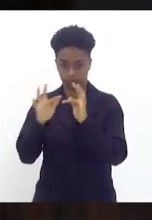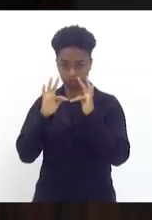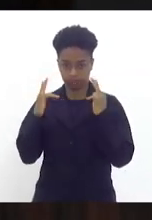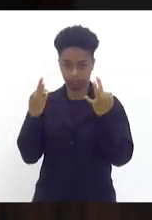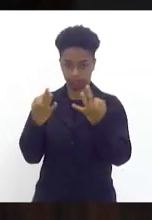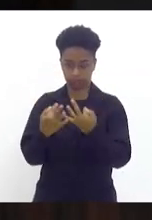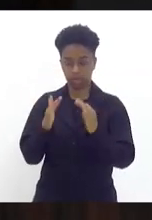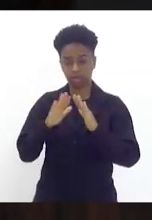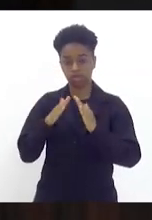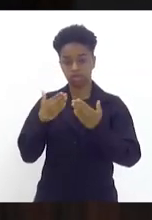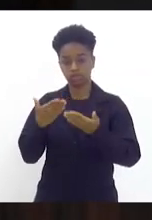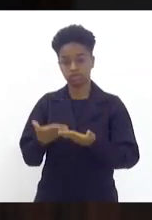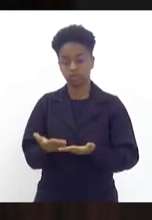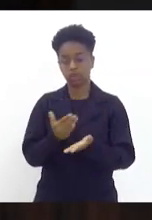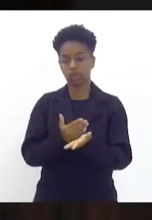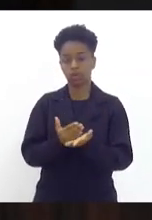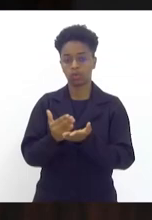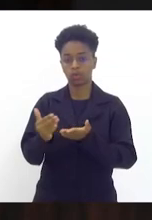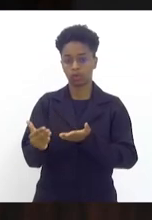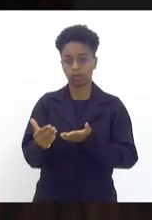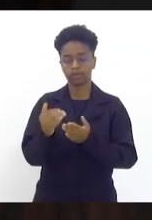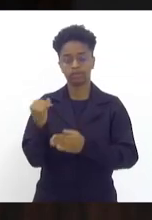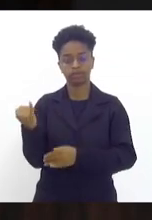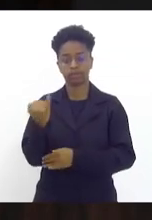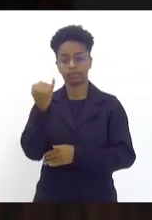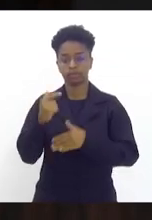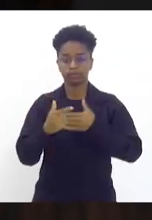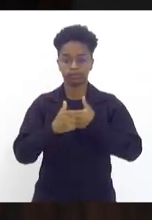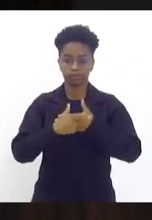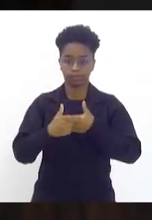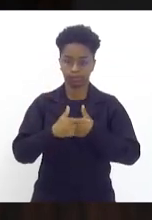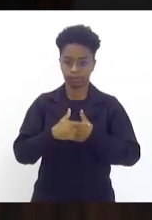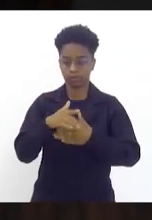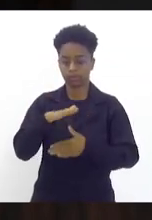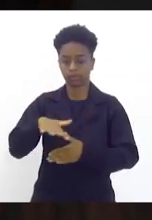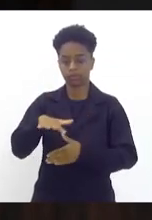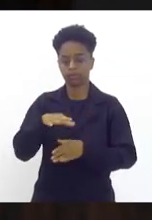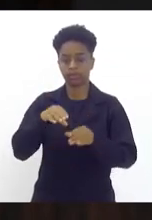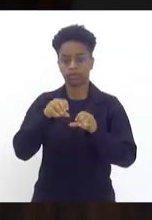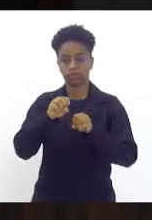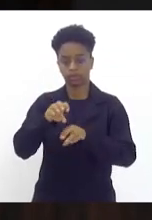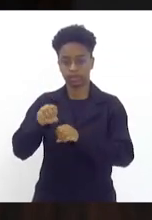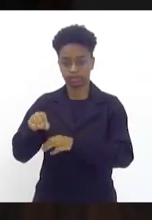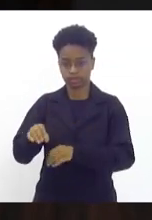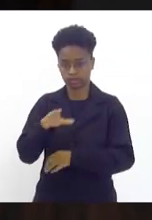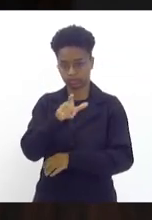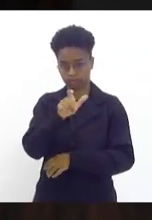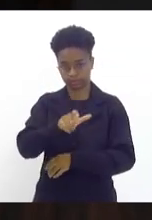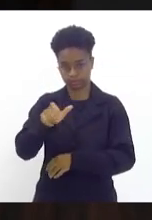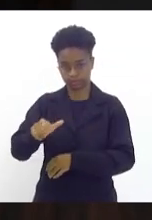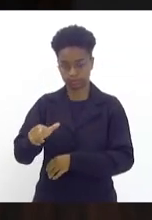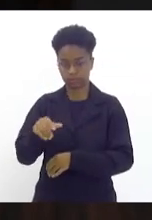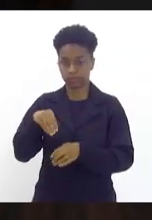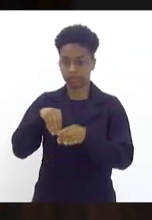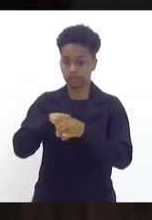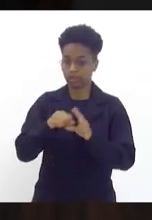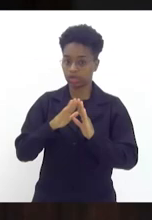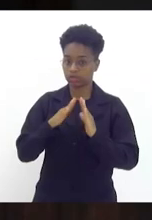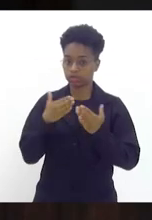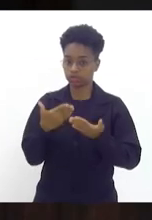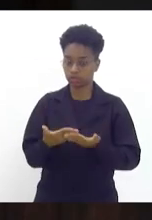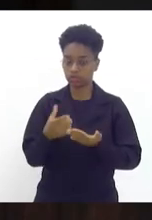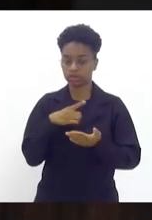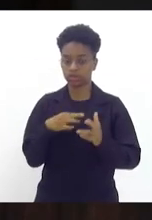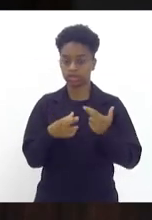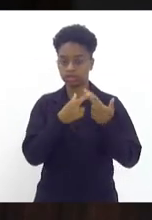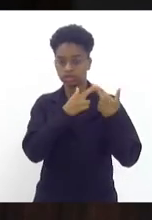a escola passa a ter um importante papel na educação do indivíduo. Um ambiente escolar que tem como